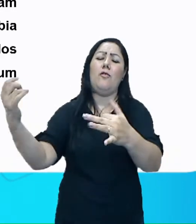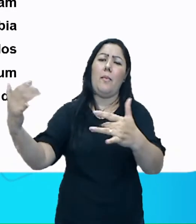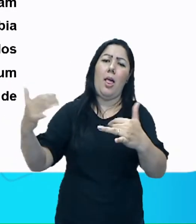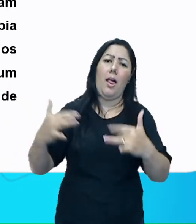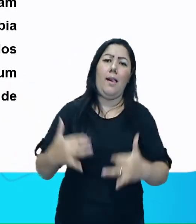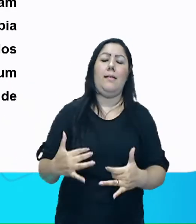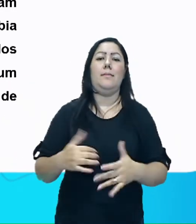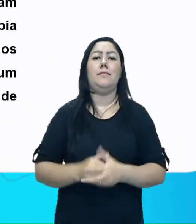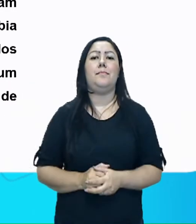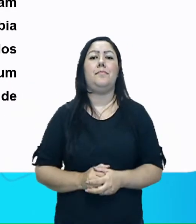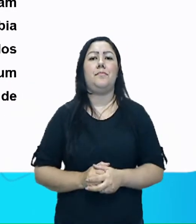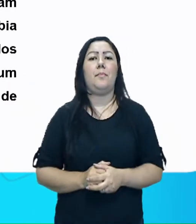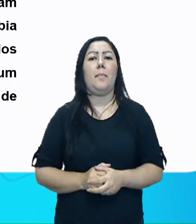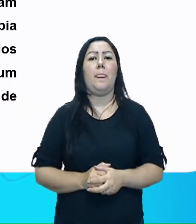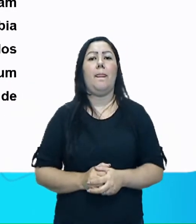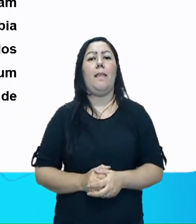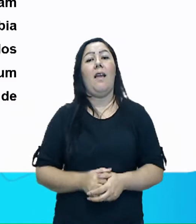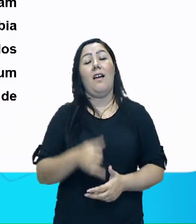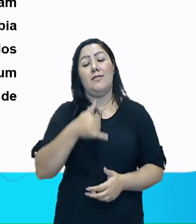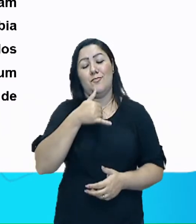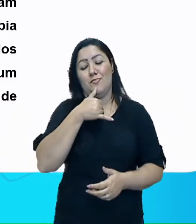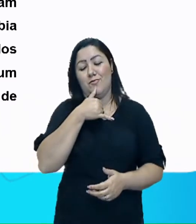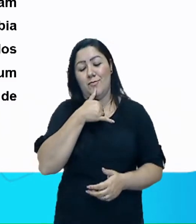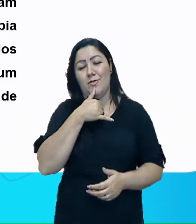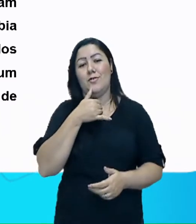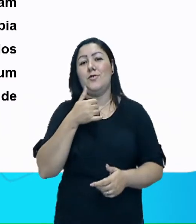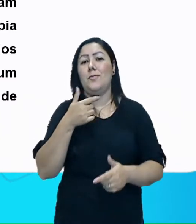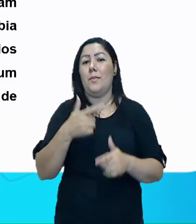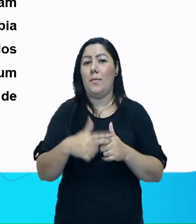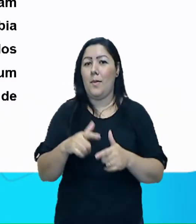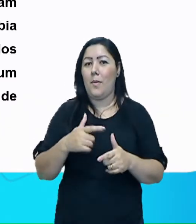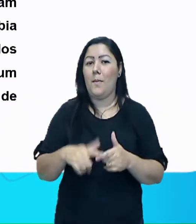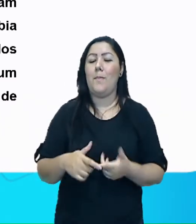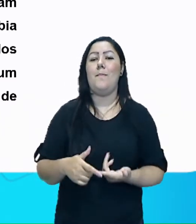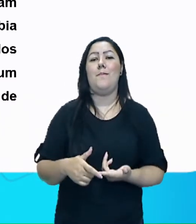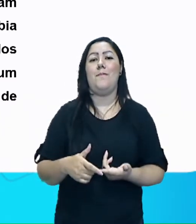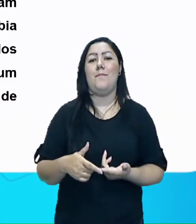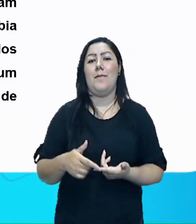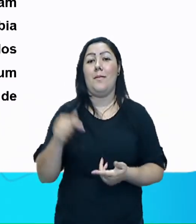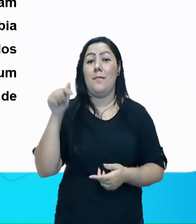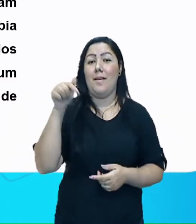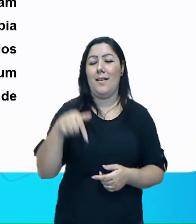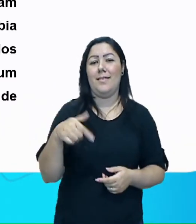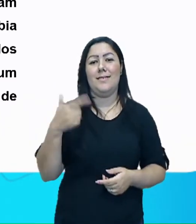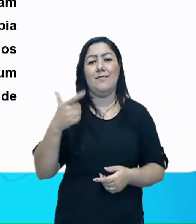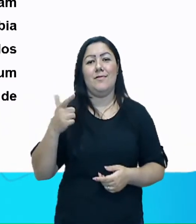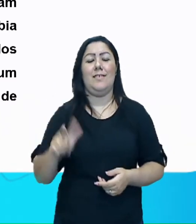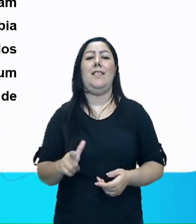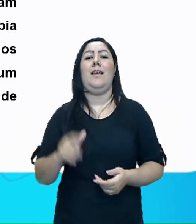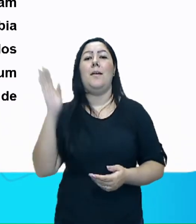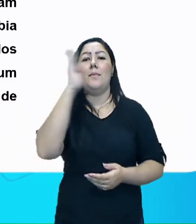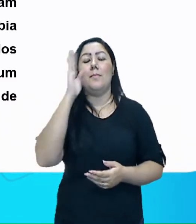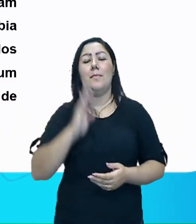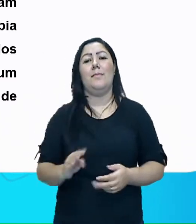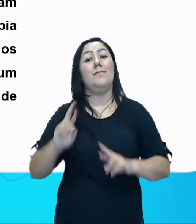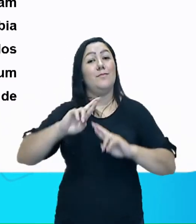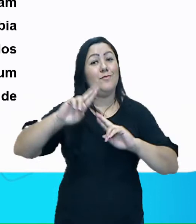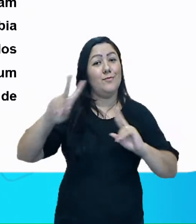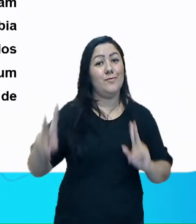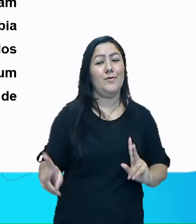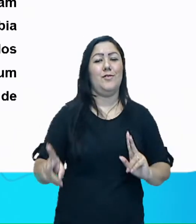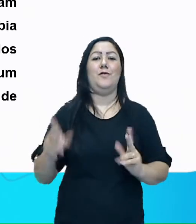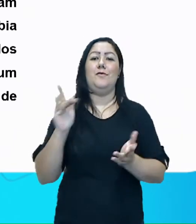problema. Devo lembrar que não estamos em um país rico, pacífico e com um estado de bem-estar